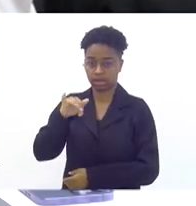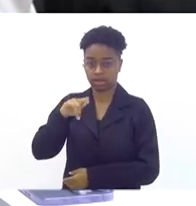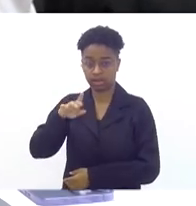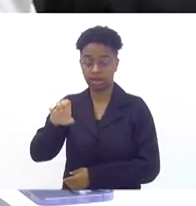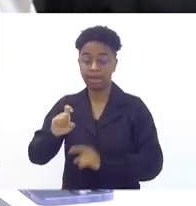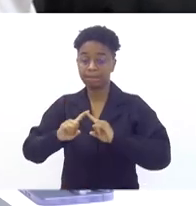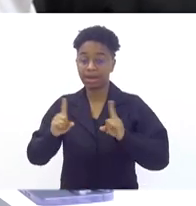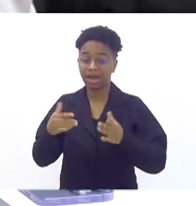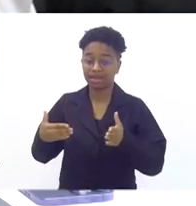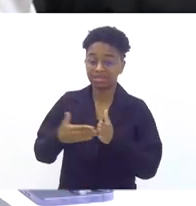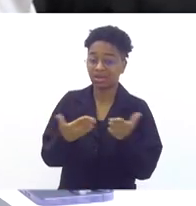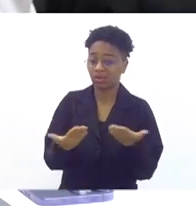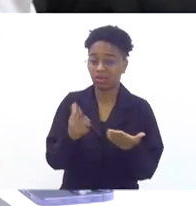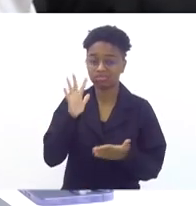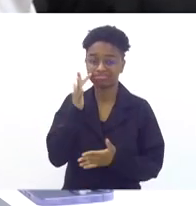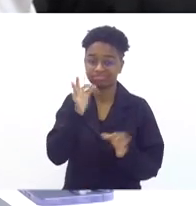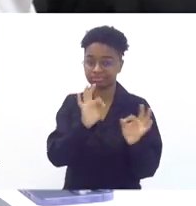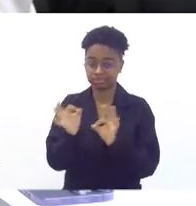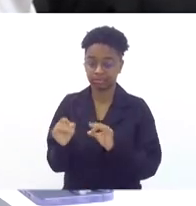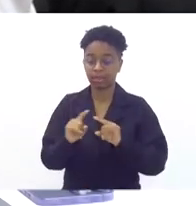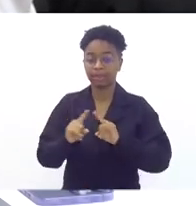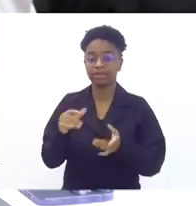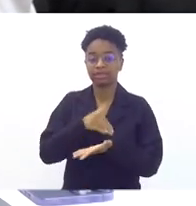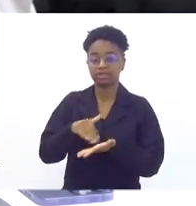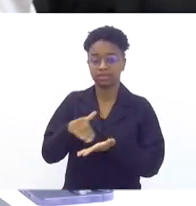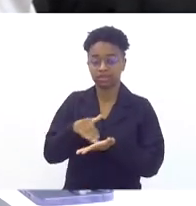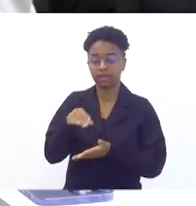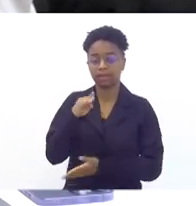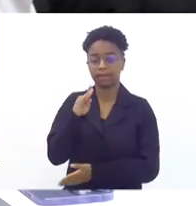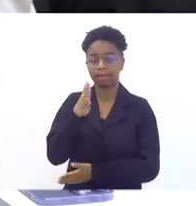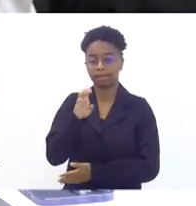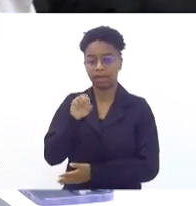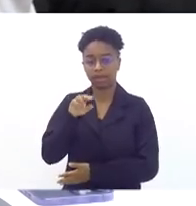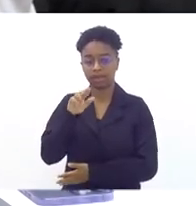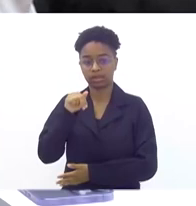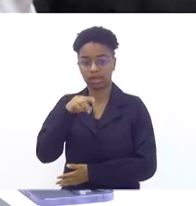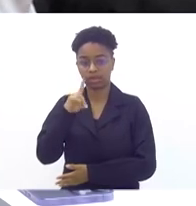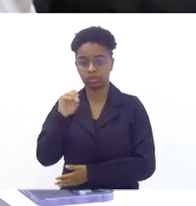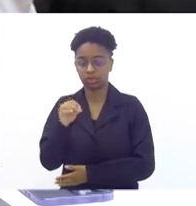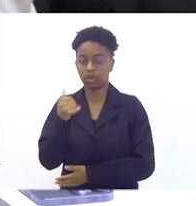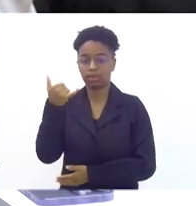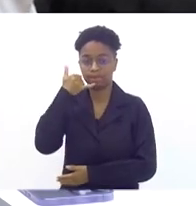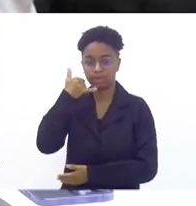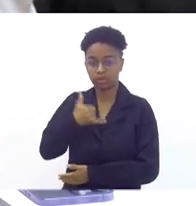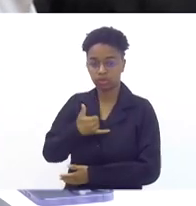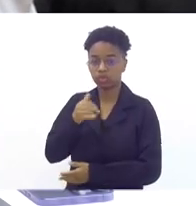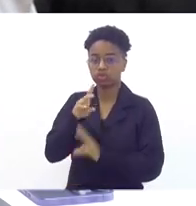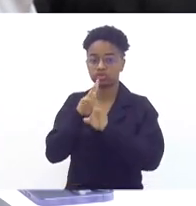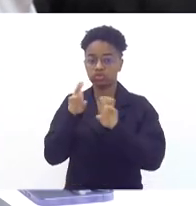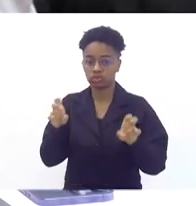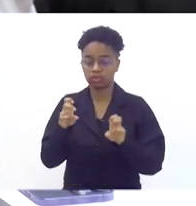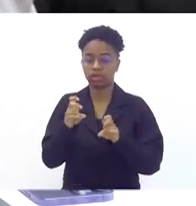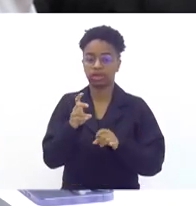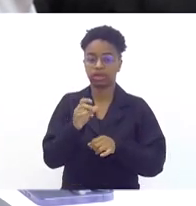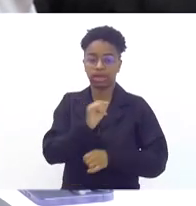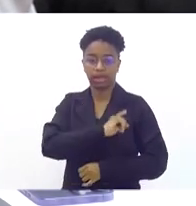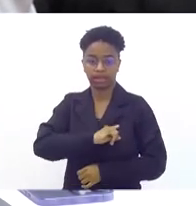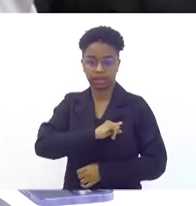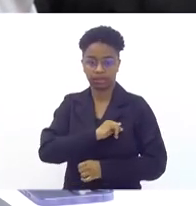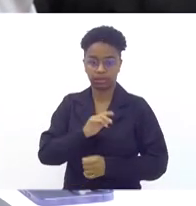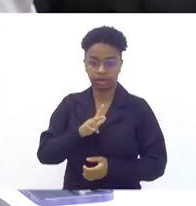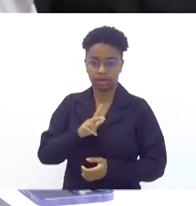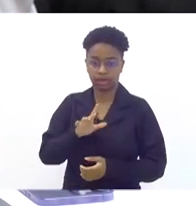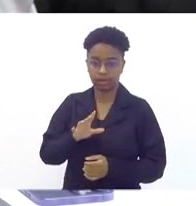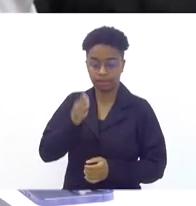mas o secretário Bernardo Rossi me ligou só vai implantação do Itaboraí presente bairro seguro